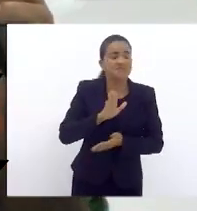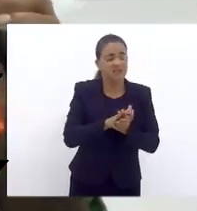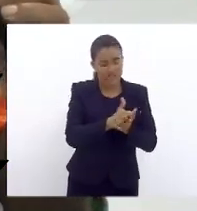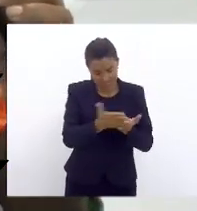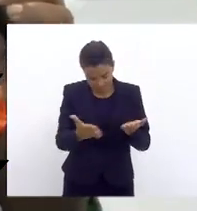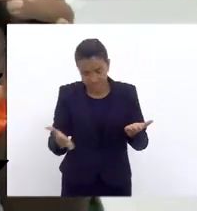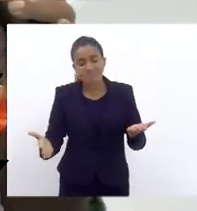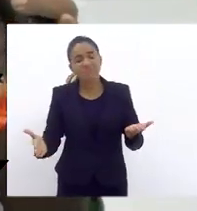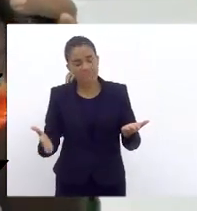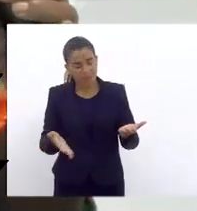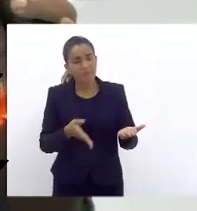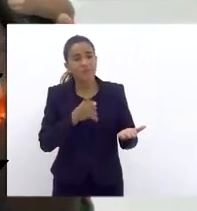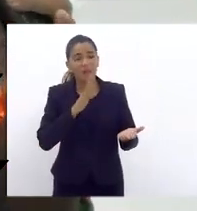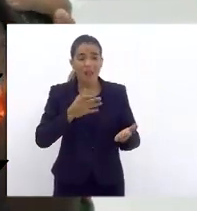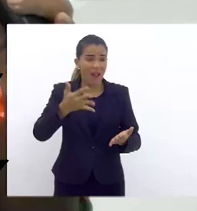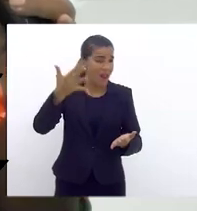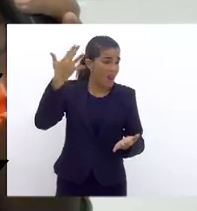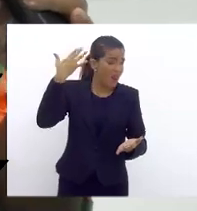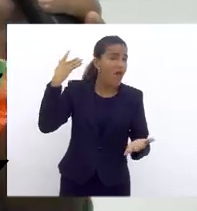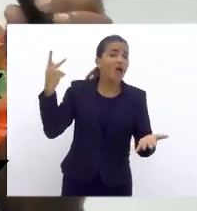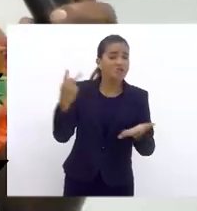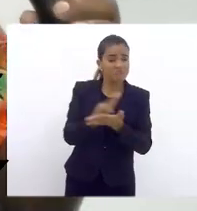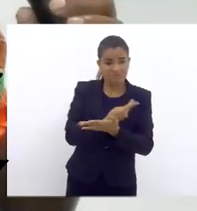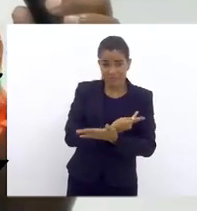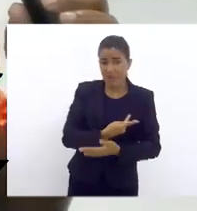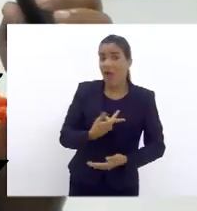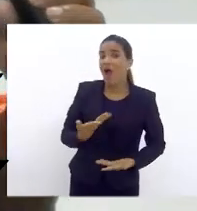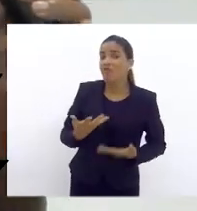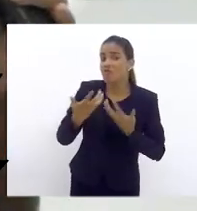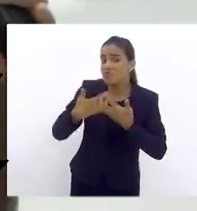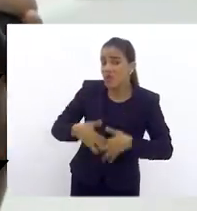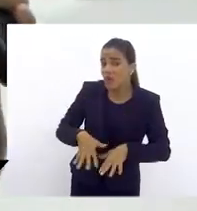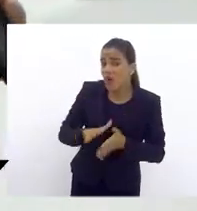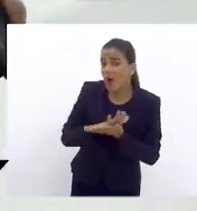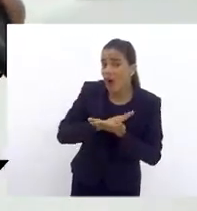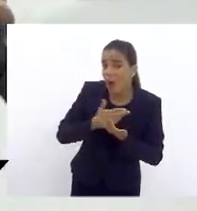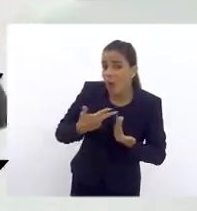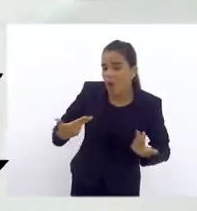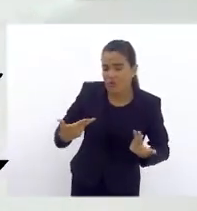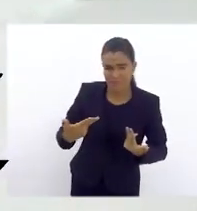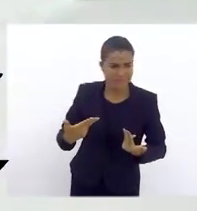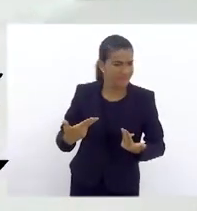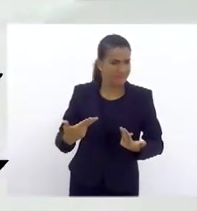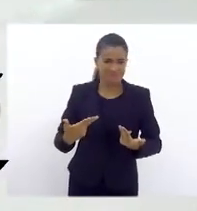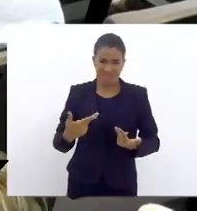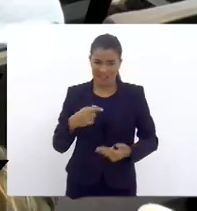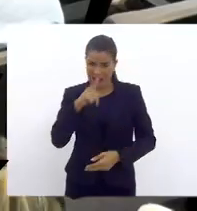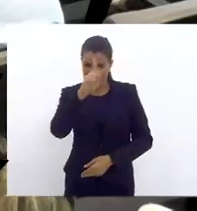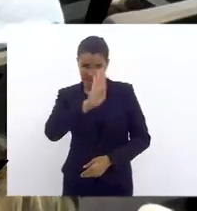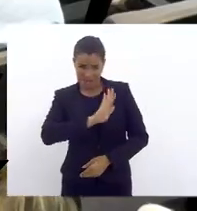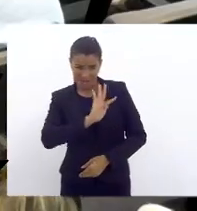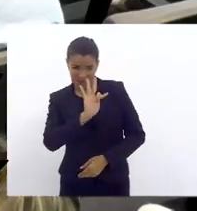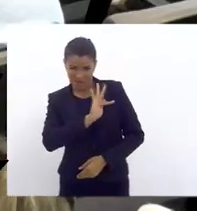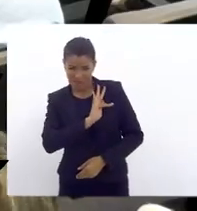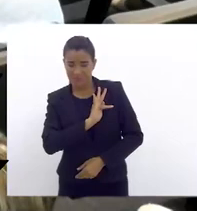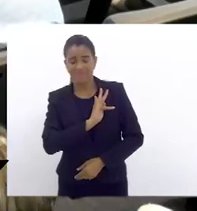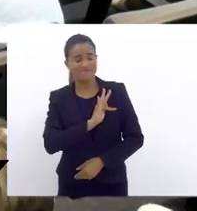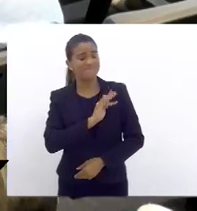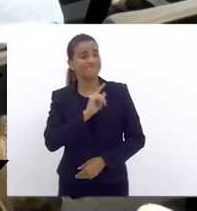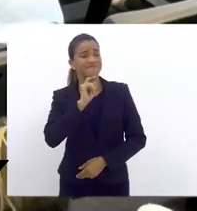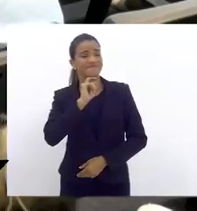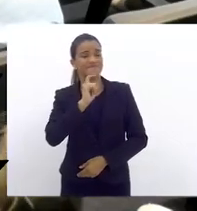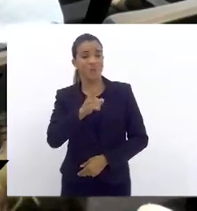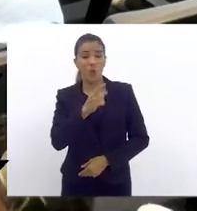eu conheço é do tempo da minha neta deu em alguma coisa eu não sei se ela chega na Baixada Fluminense e